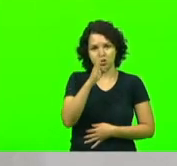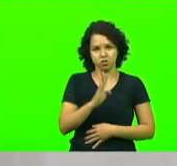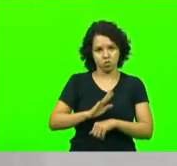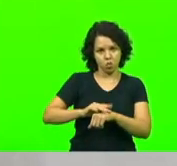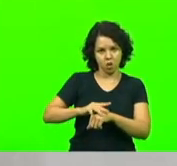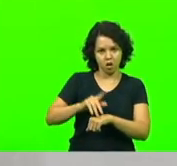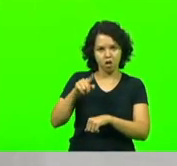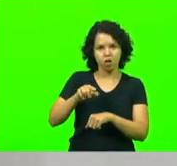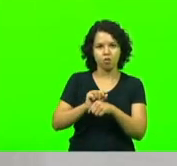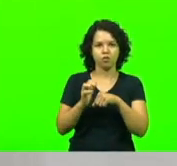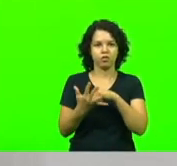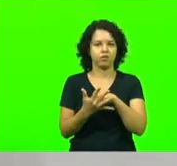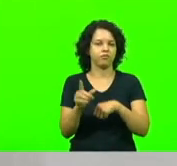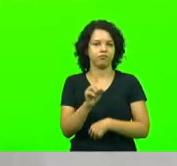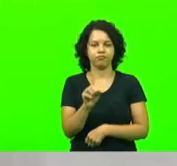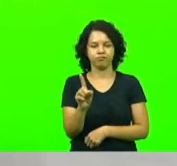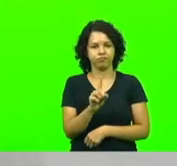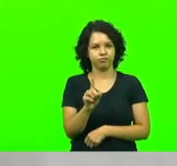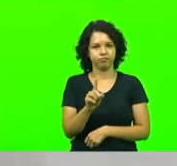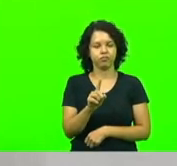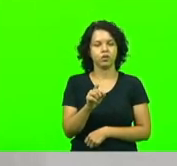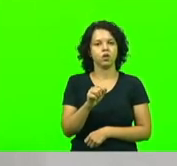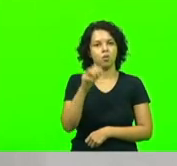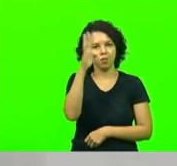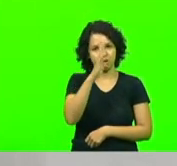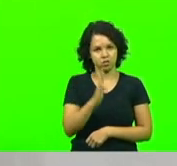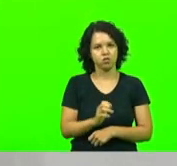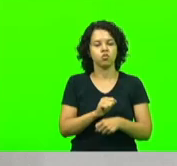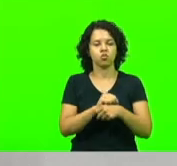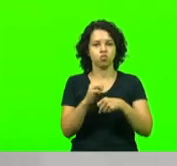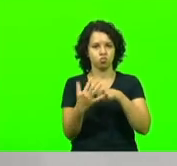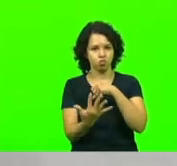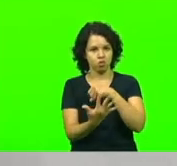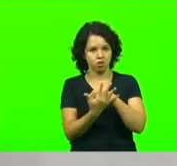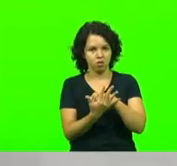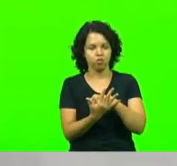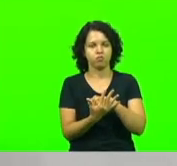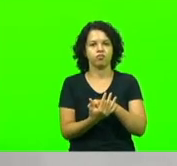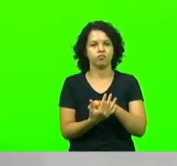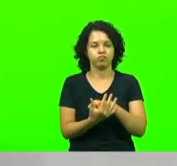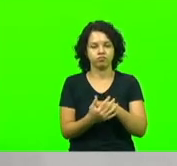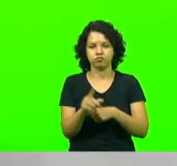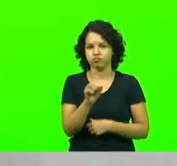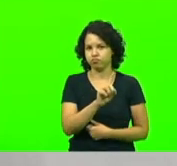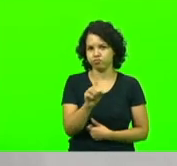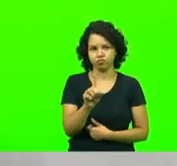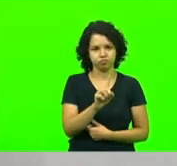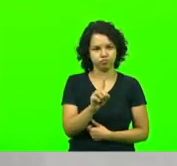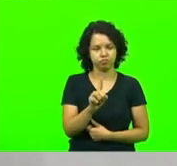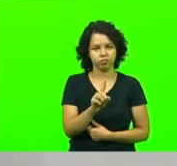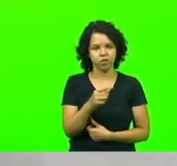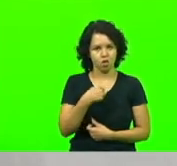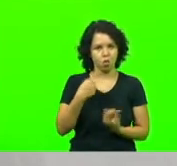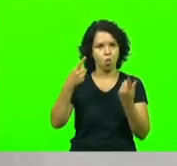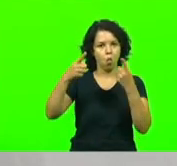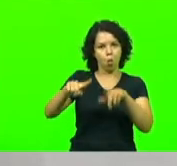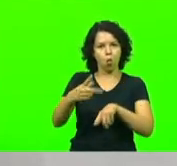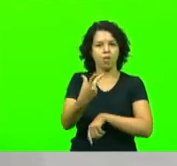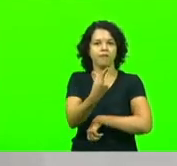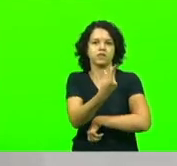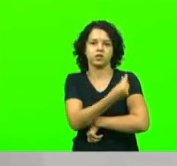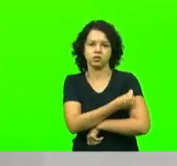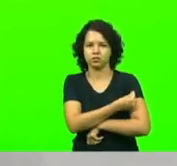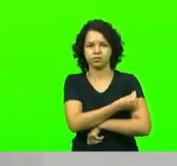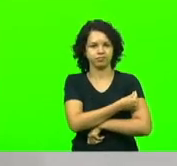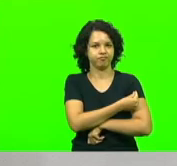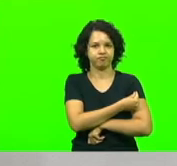Covid. O Brasil está doente e não é de Covid. Eu não sou contra a vacina.